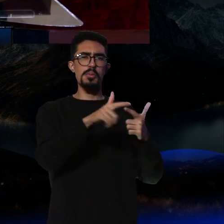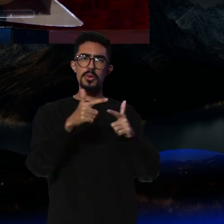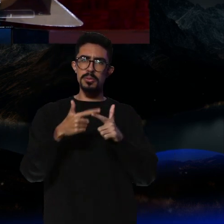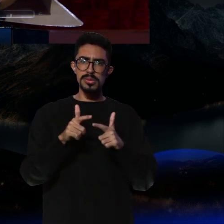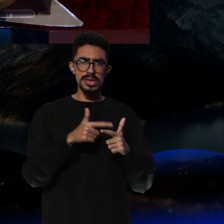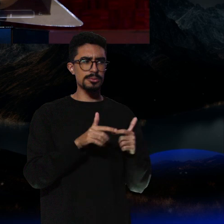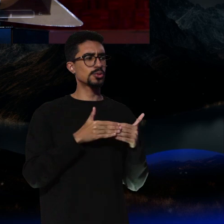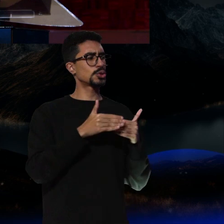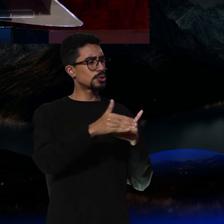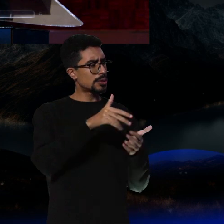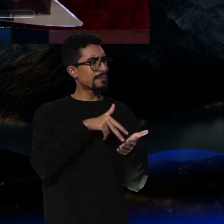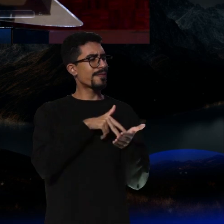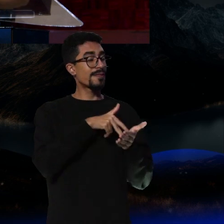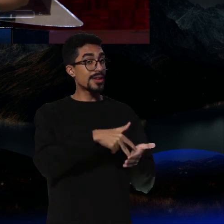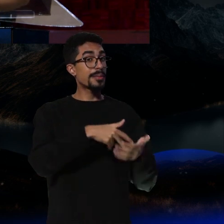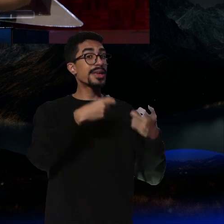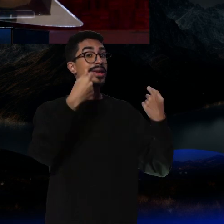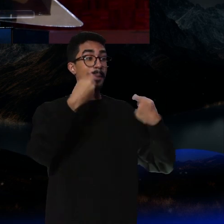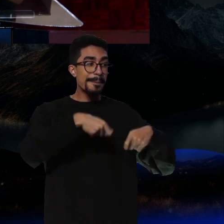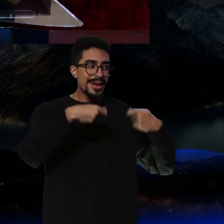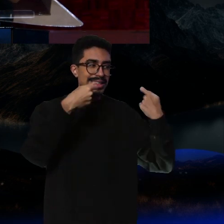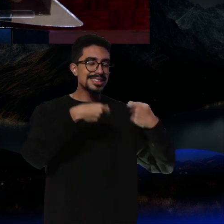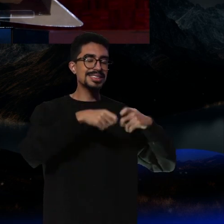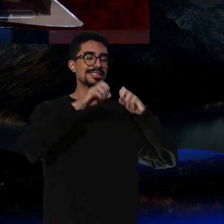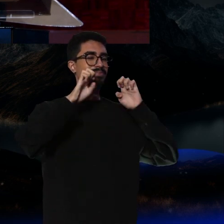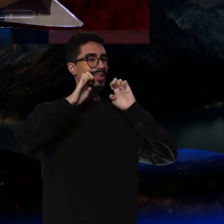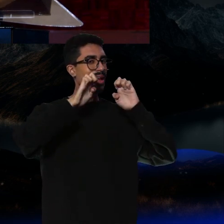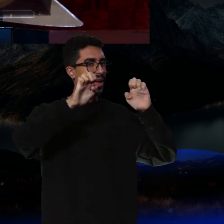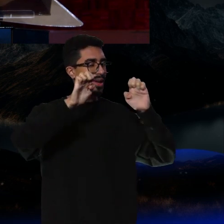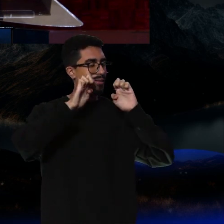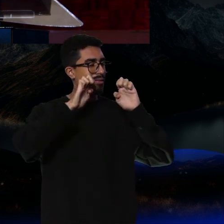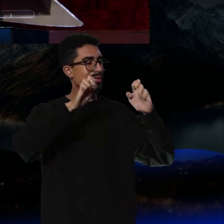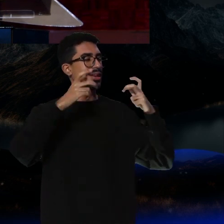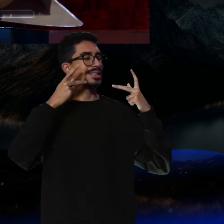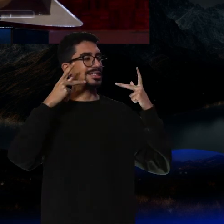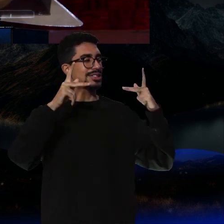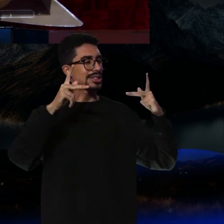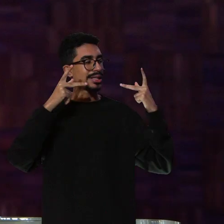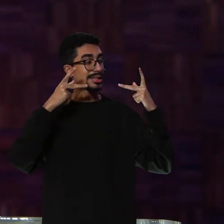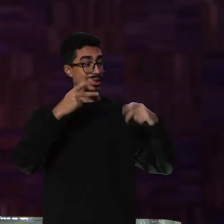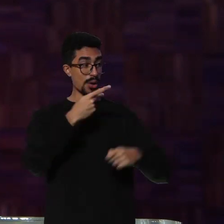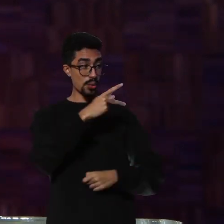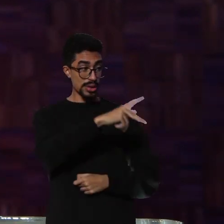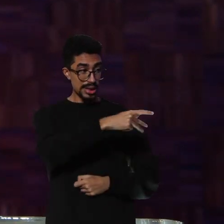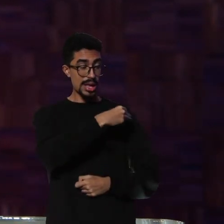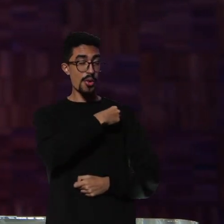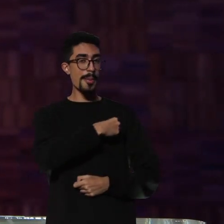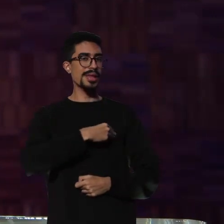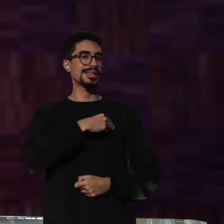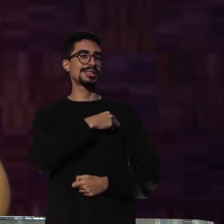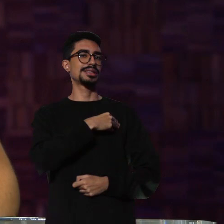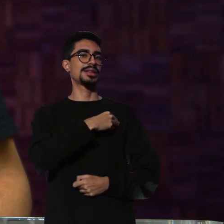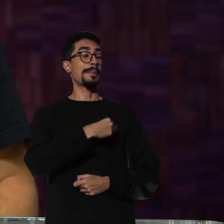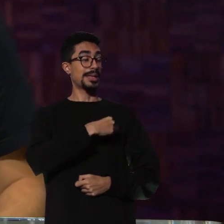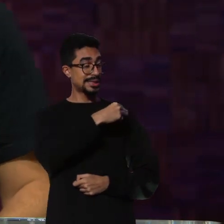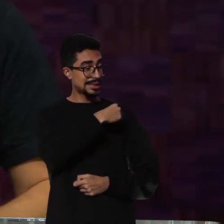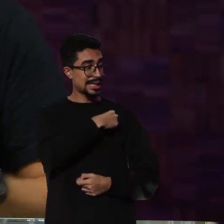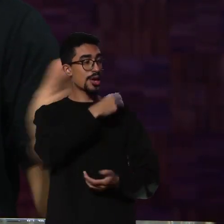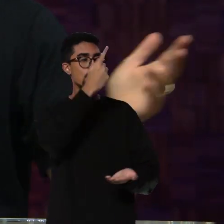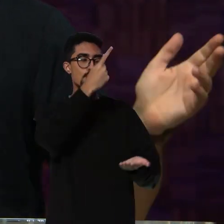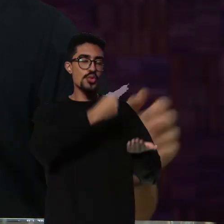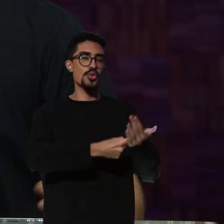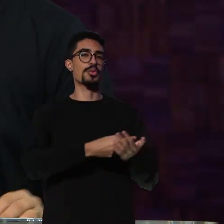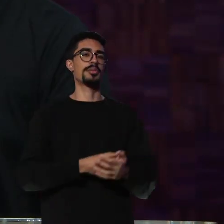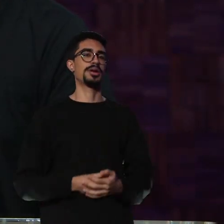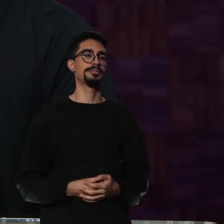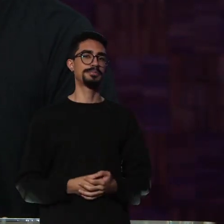um evangelista. Cumpra plenamente o seu ministério. Terceira maneira de discernir as